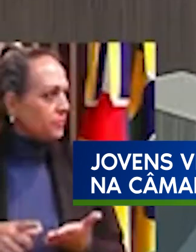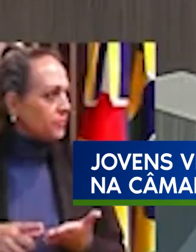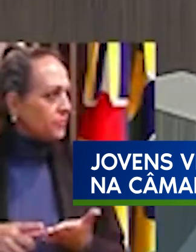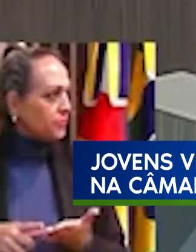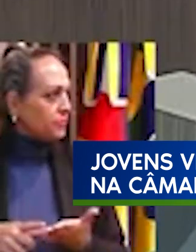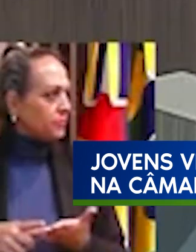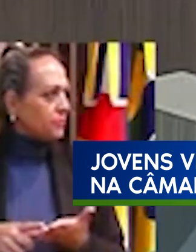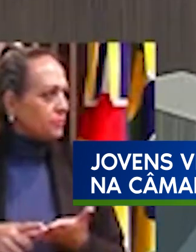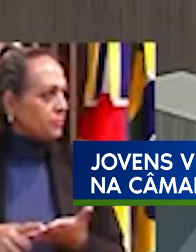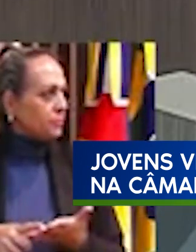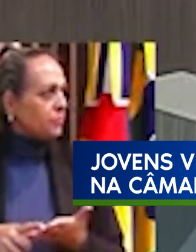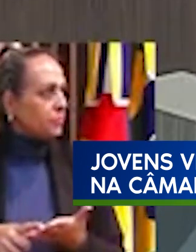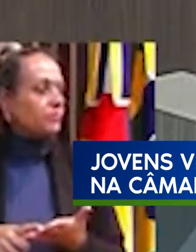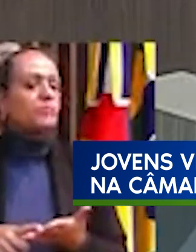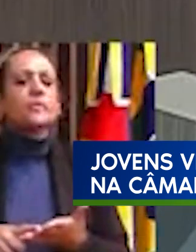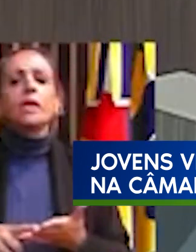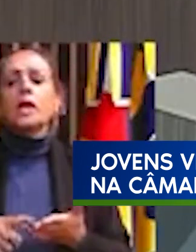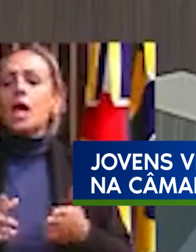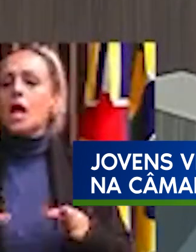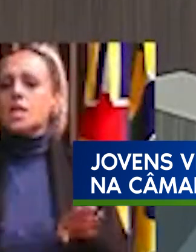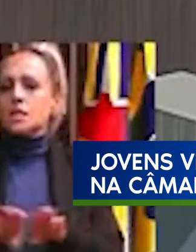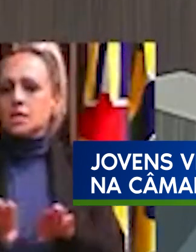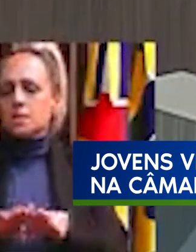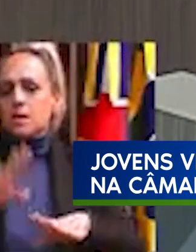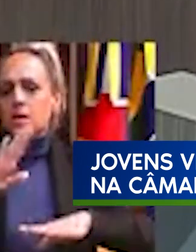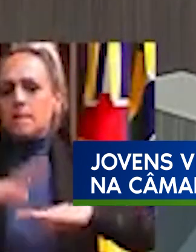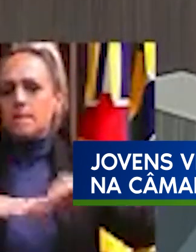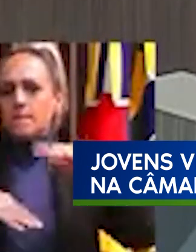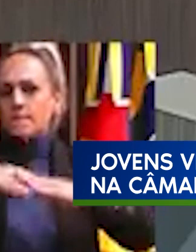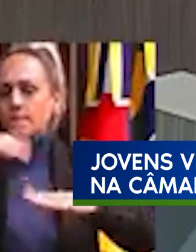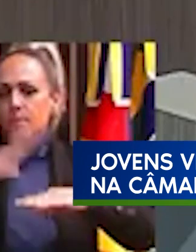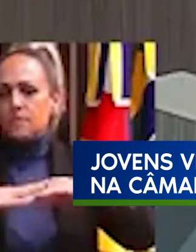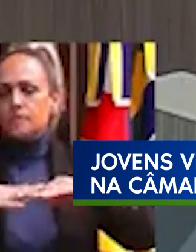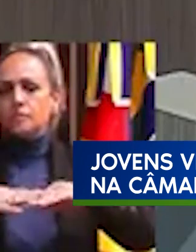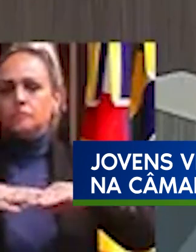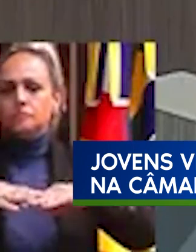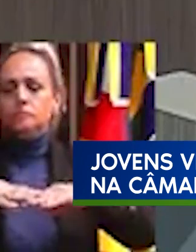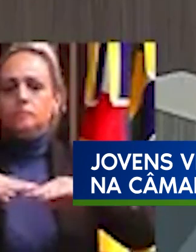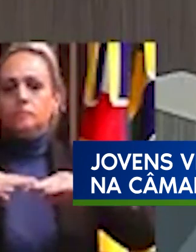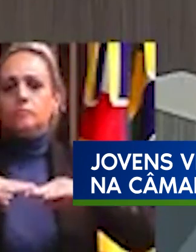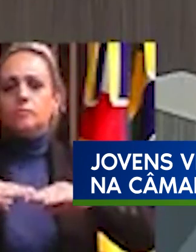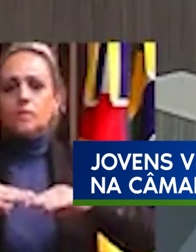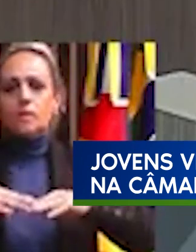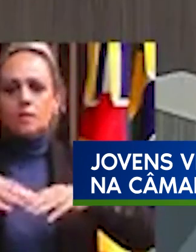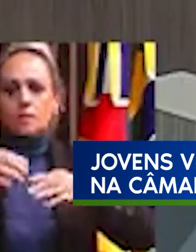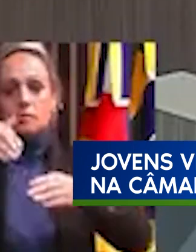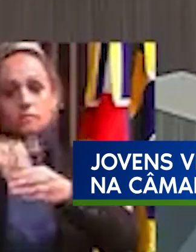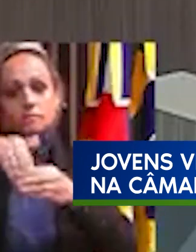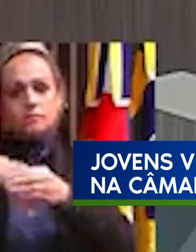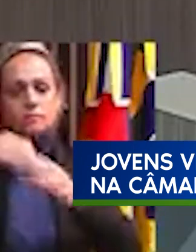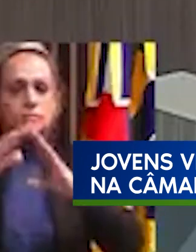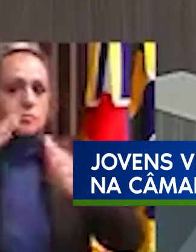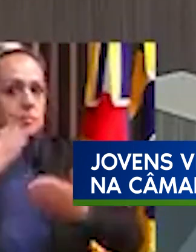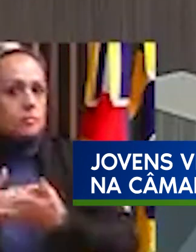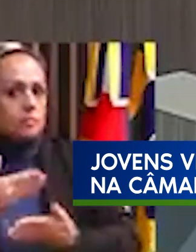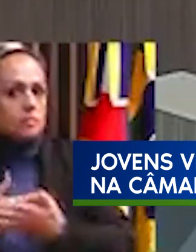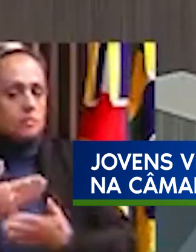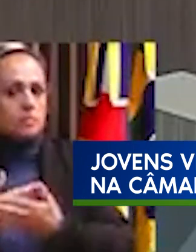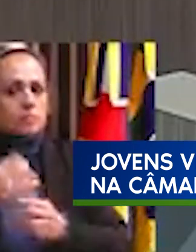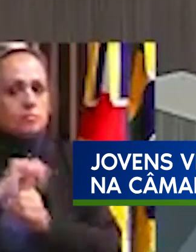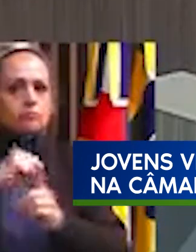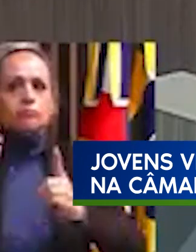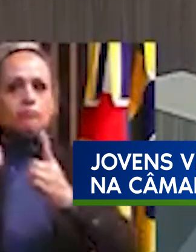vão incentivar a prática de hábitos saudáveis na educação sanitária no ambiente escolar promovendo uma transformação social